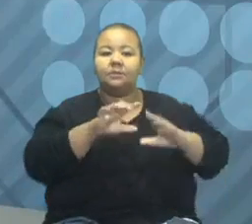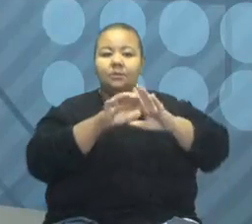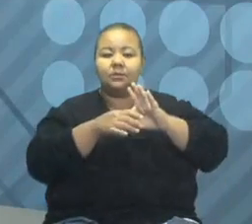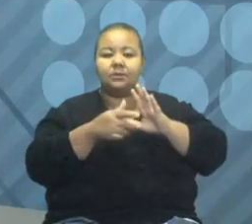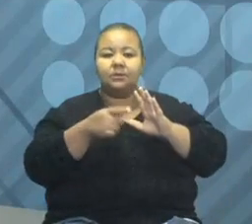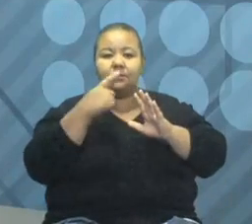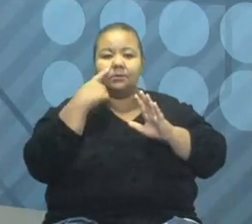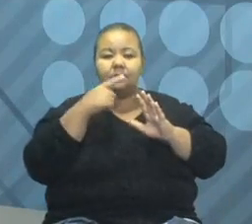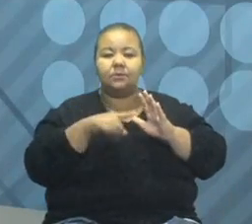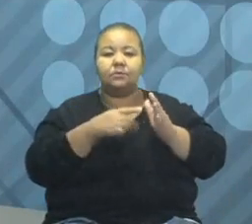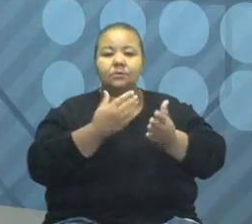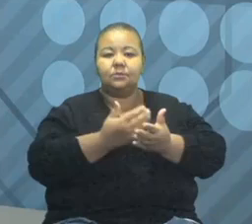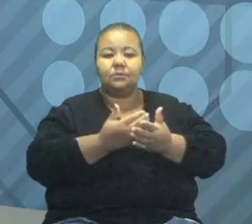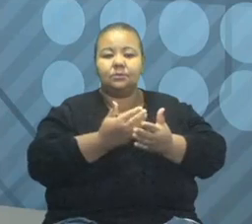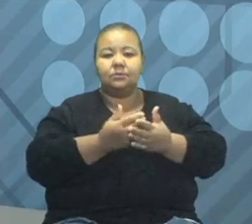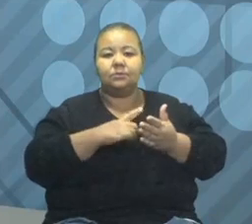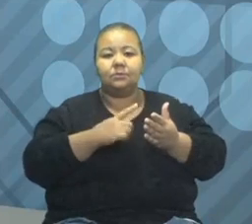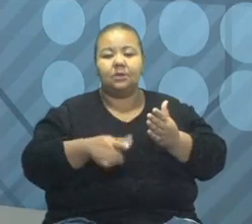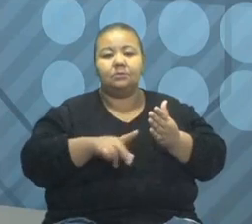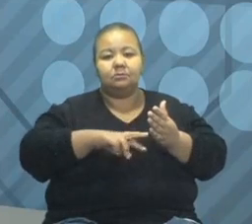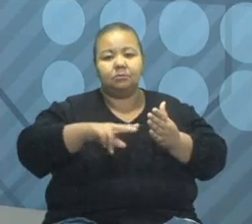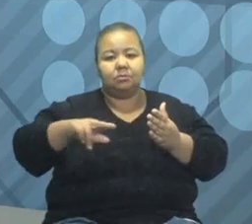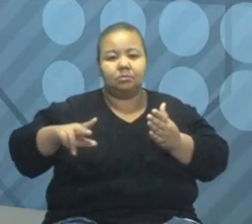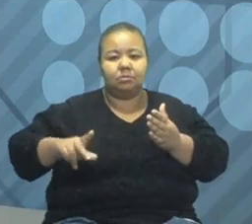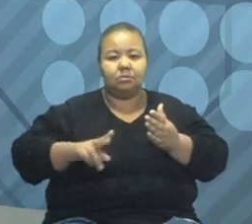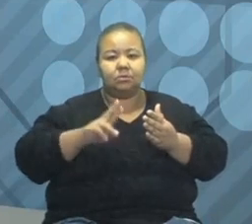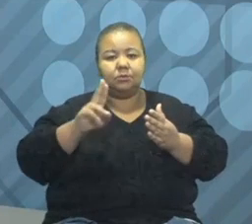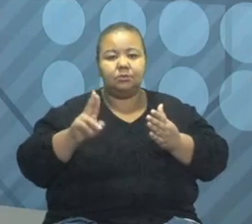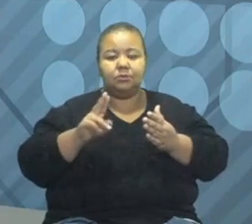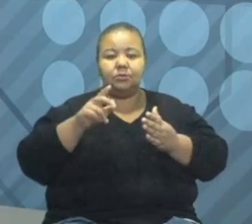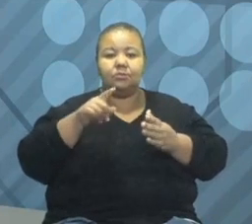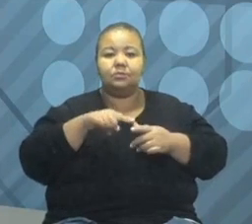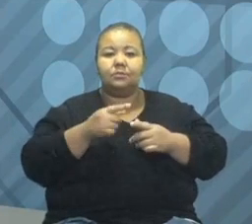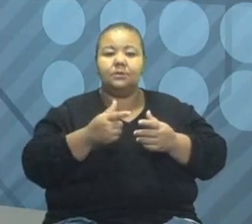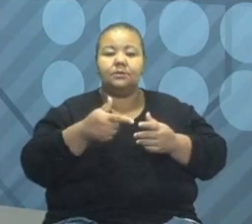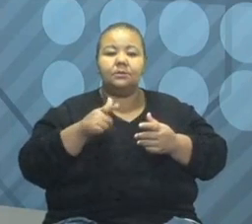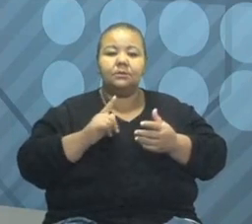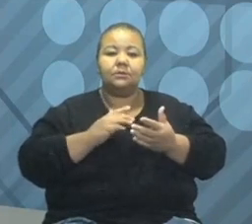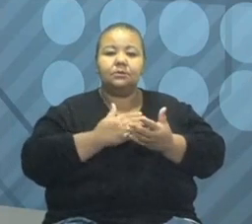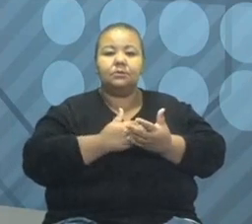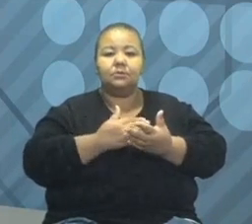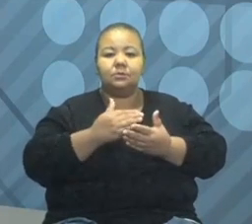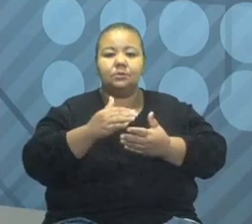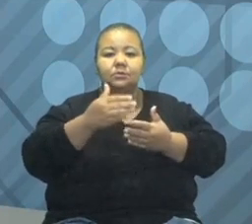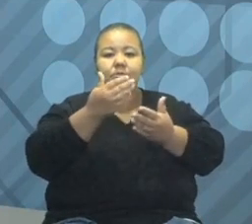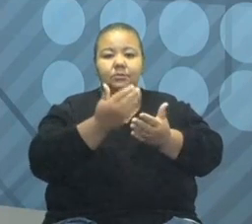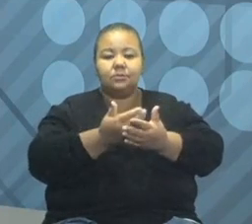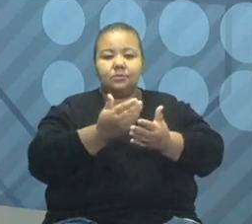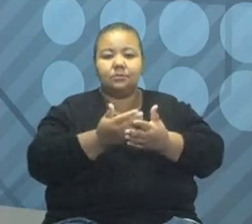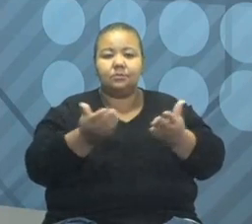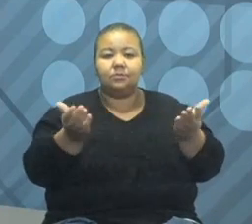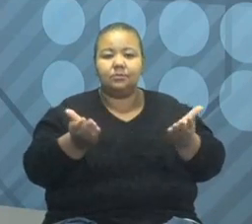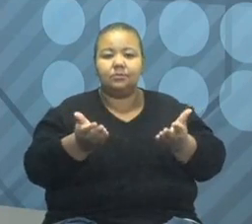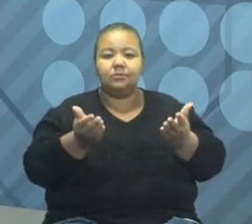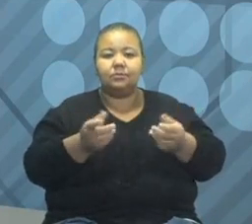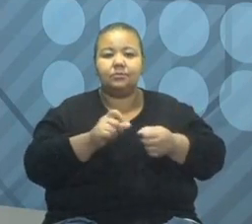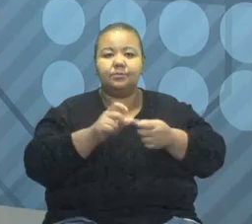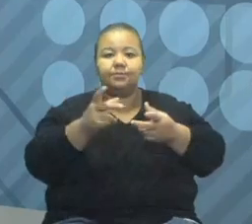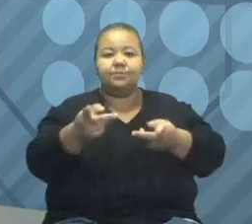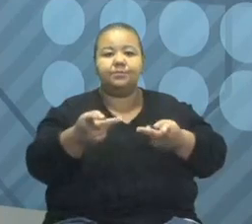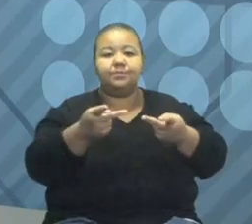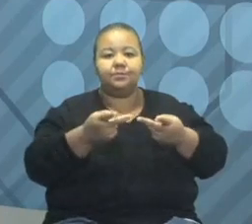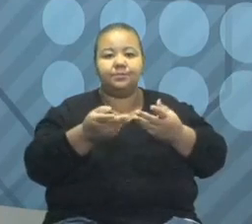ao longo da nossa aula, possuem diversas aplicações. Mas antes de começar efetivamente a nossa aula de hoje, quero convidar